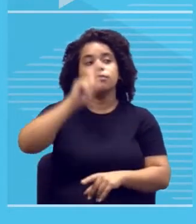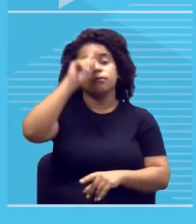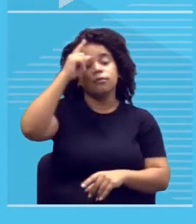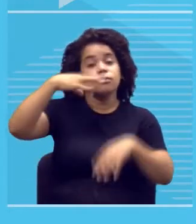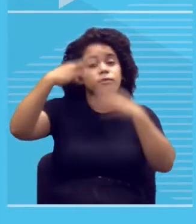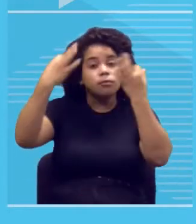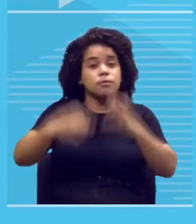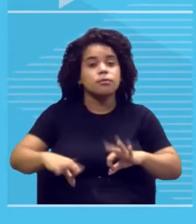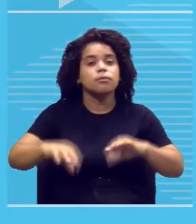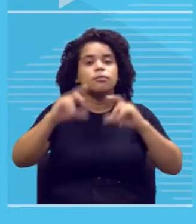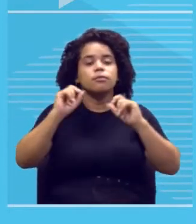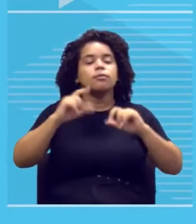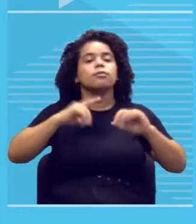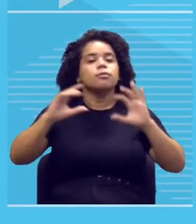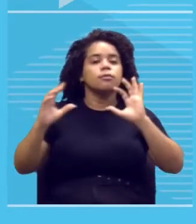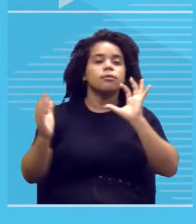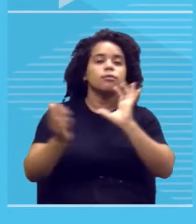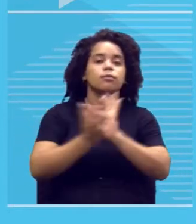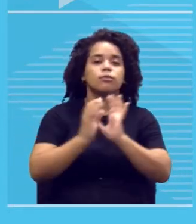um único indissociável